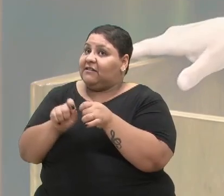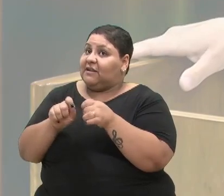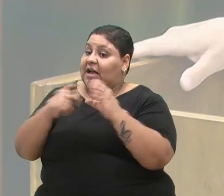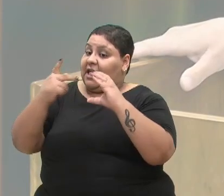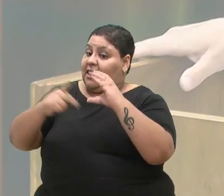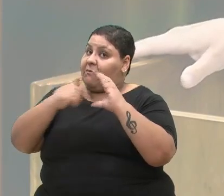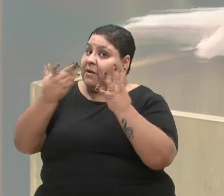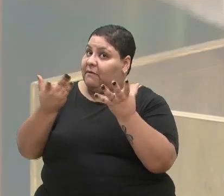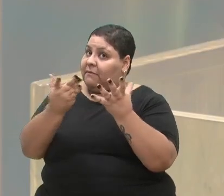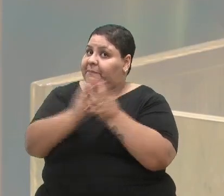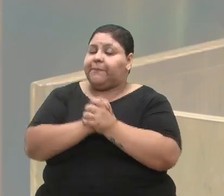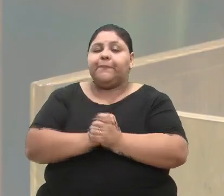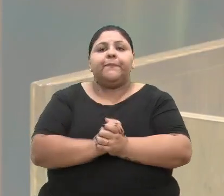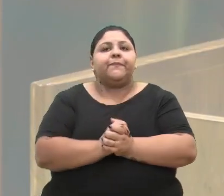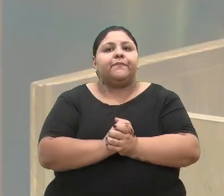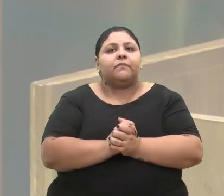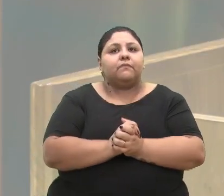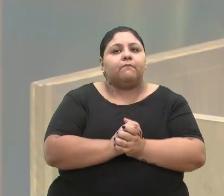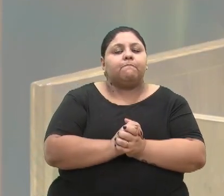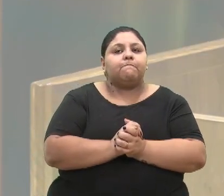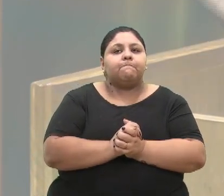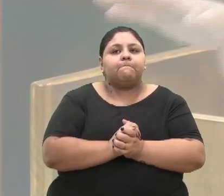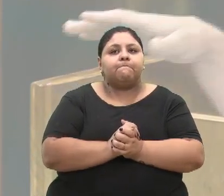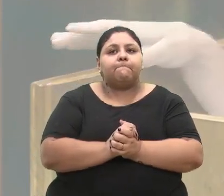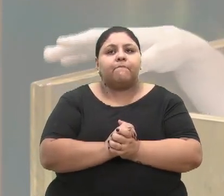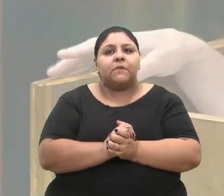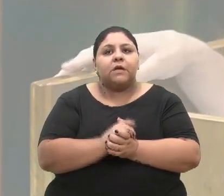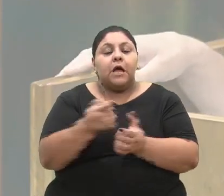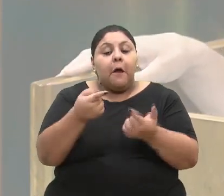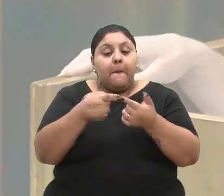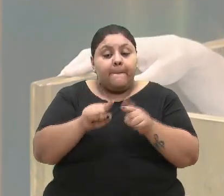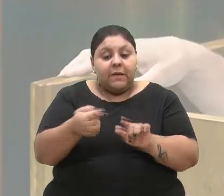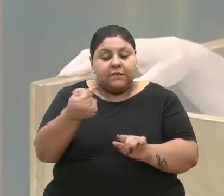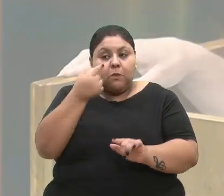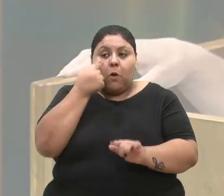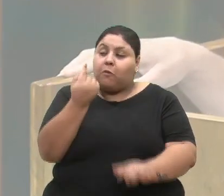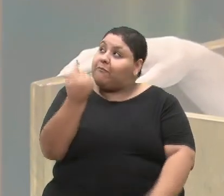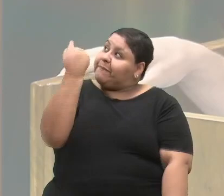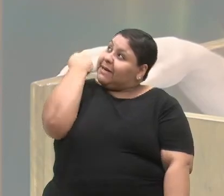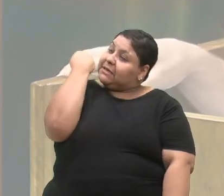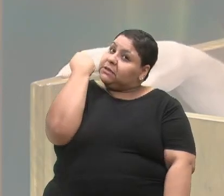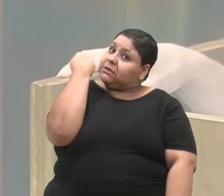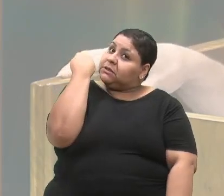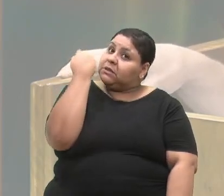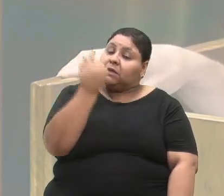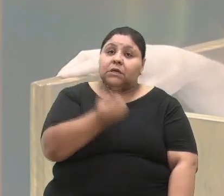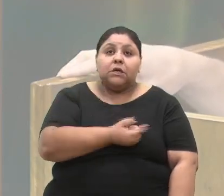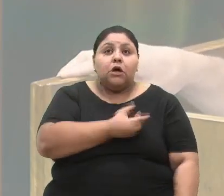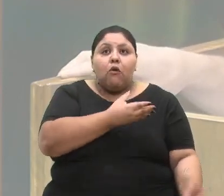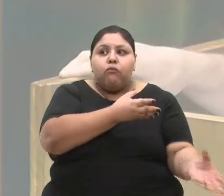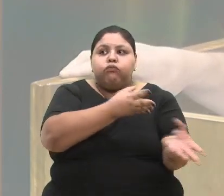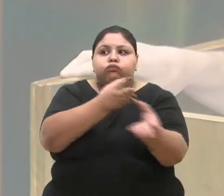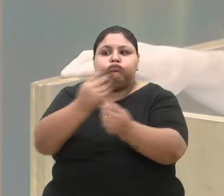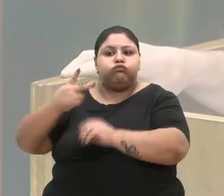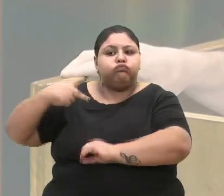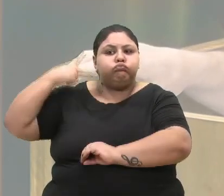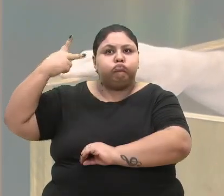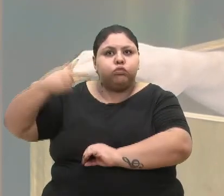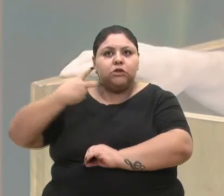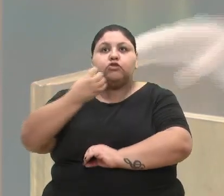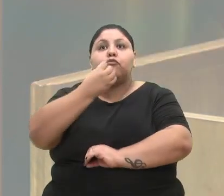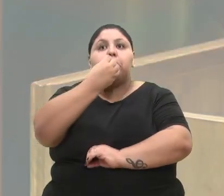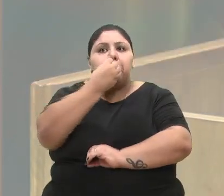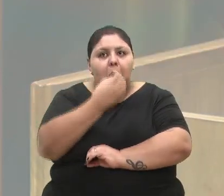Municipal. Não digo que não tenha, mas eu olho para trás, vereador Renato, e a quantidade de político bom que Caxias